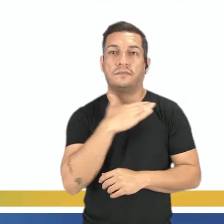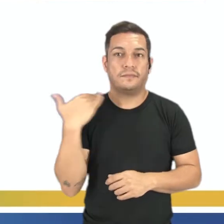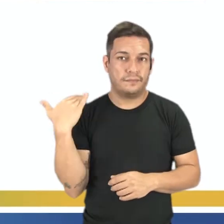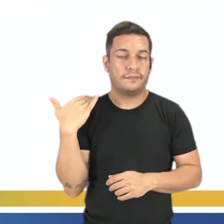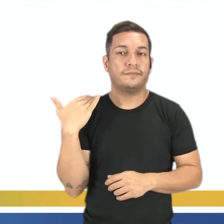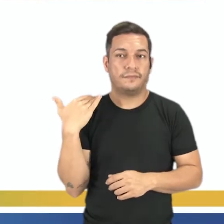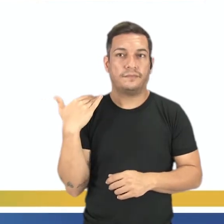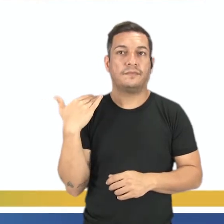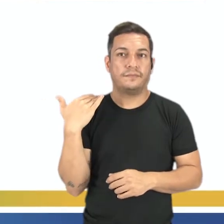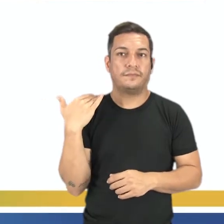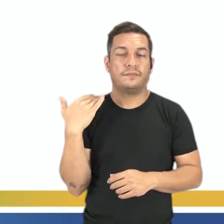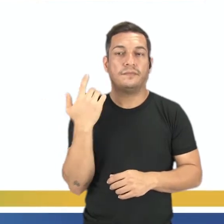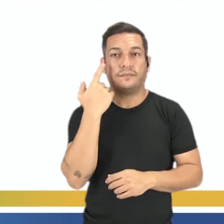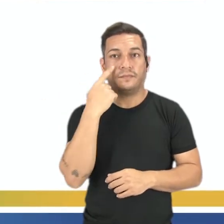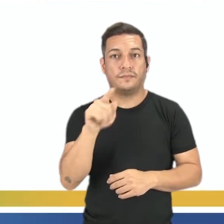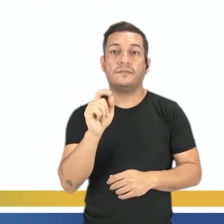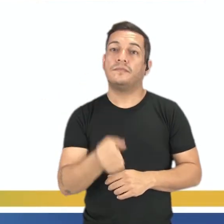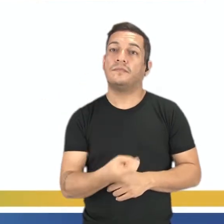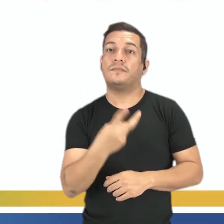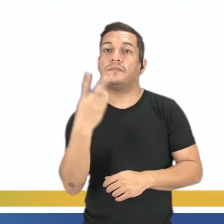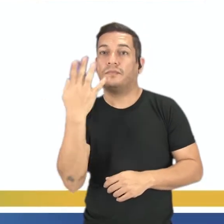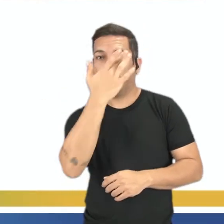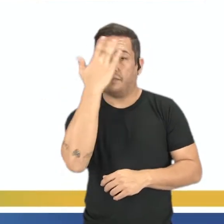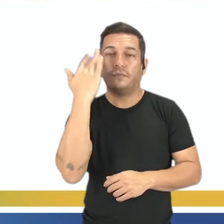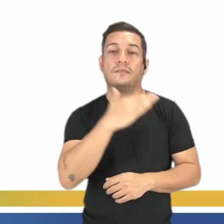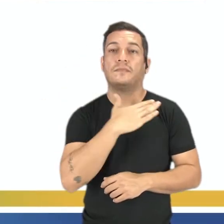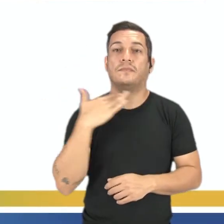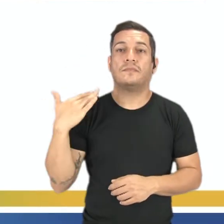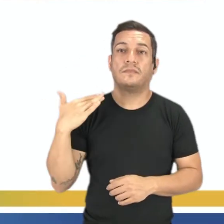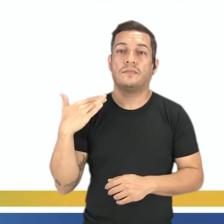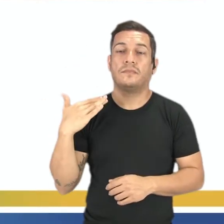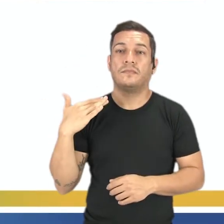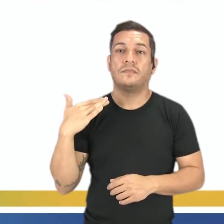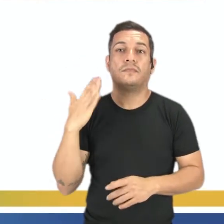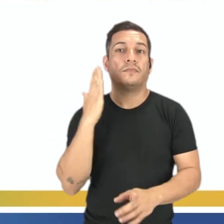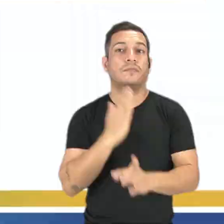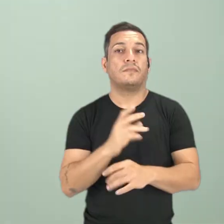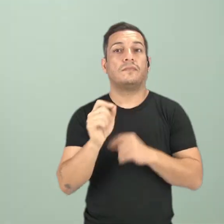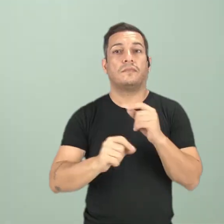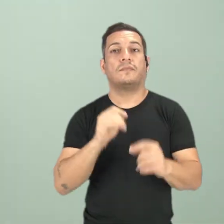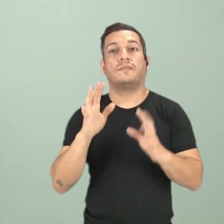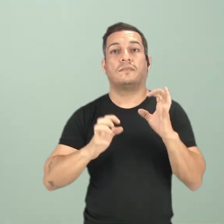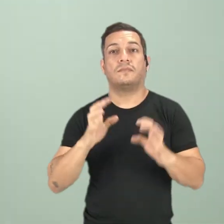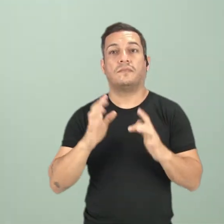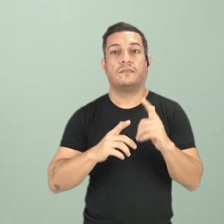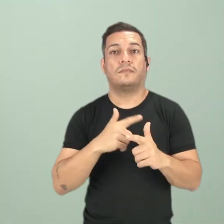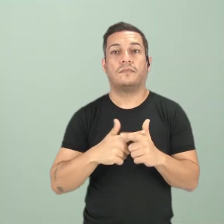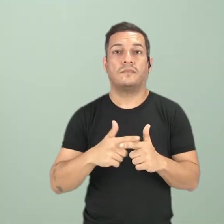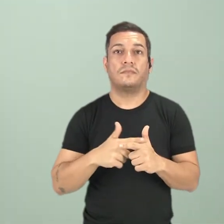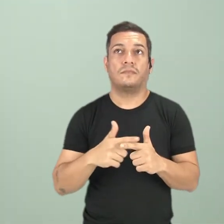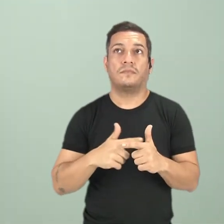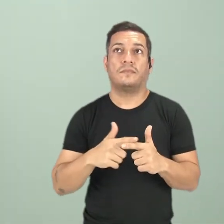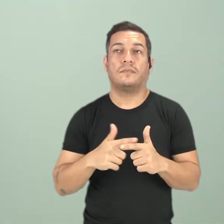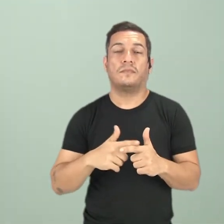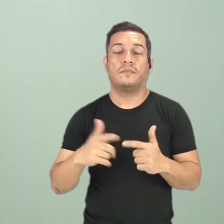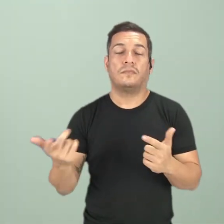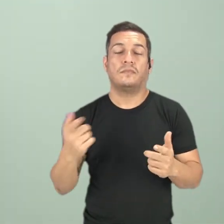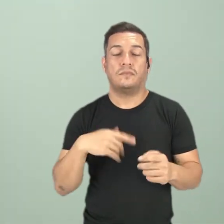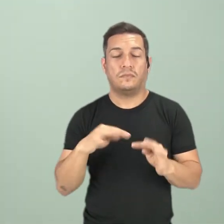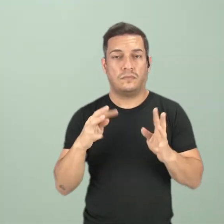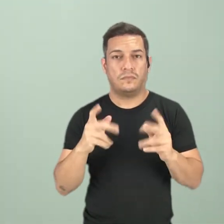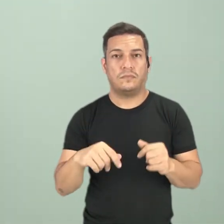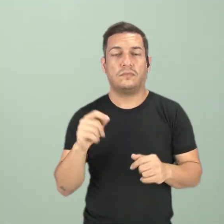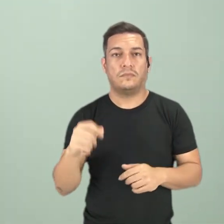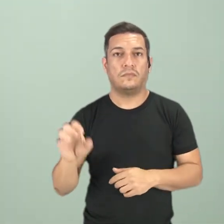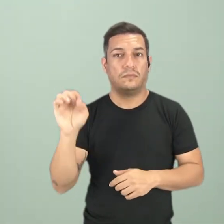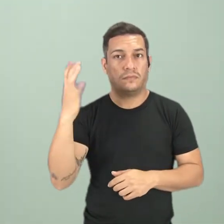observar mais na frente que a quantidade de pessoas que já foram mortas através desses conflitos. E esses conflitos, todos eles,